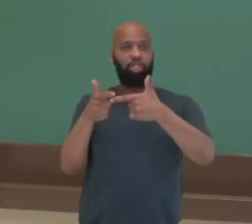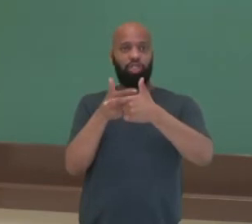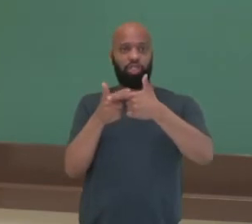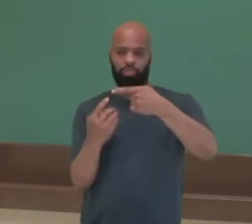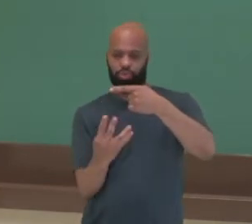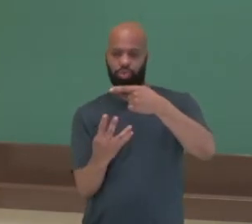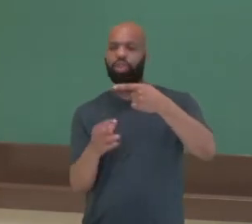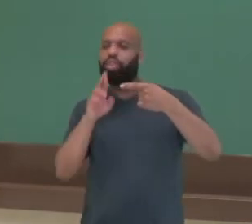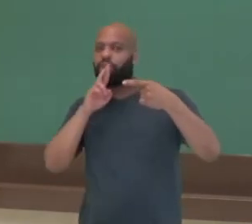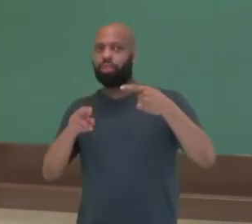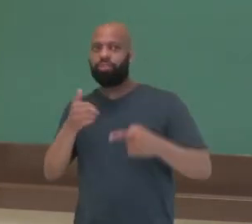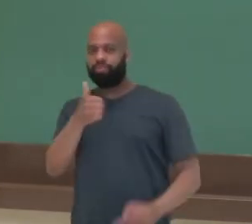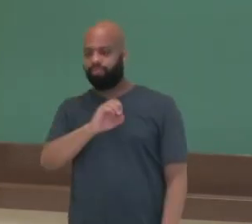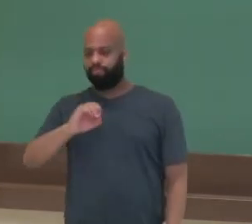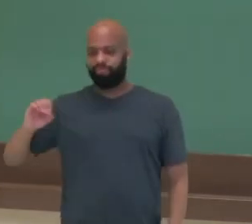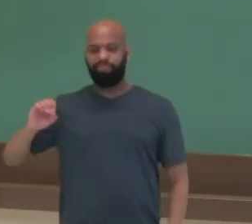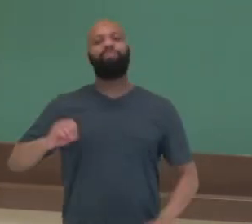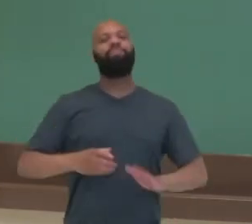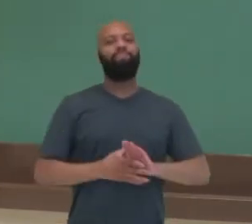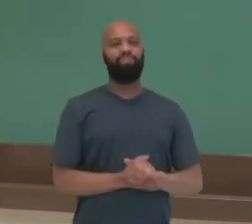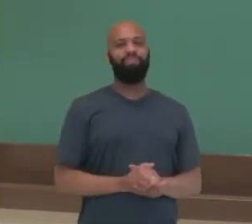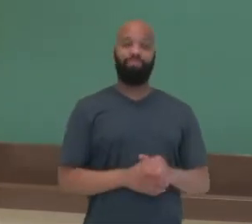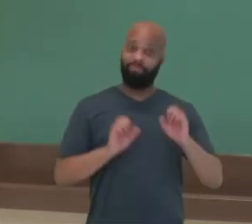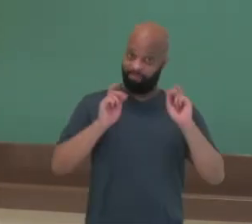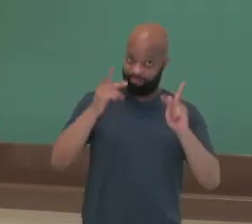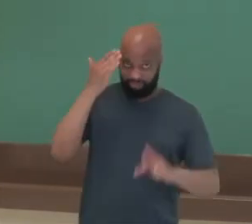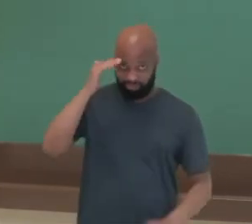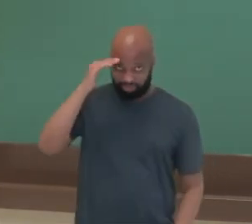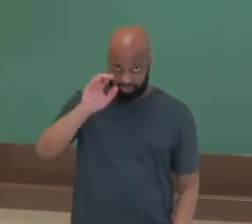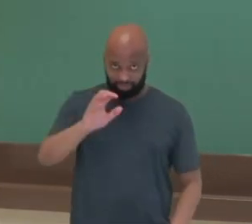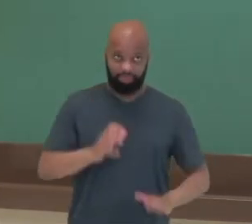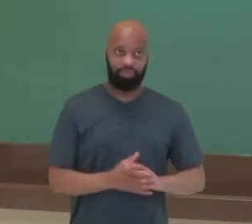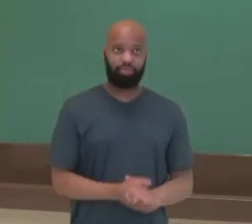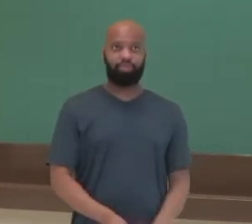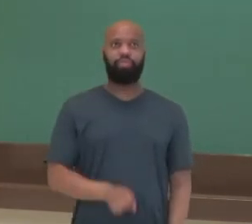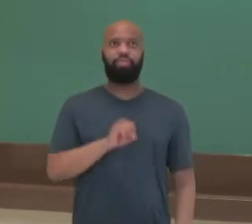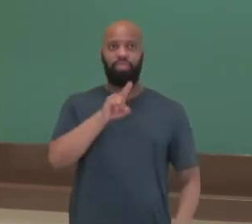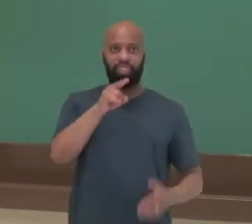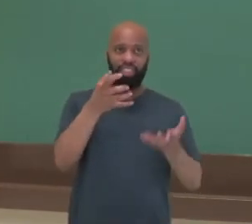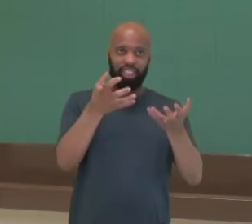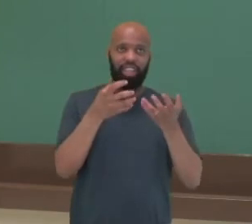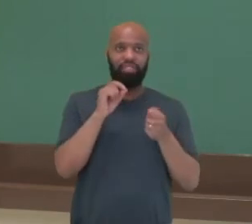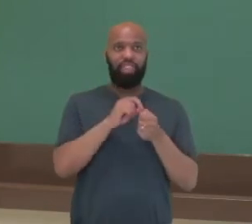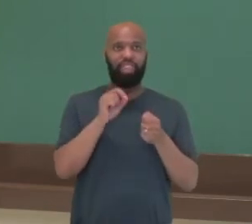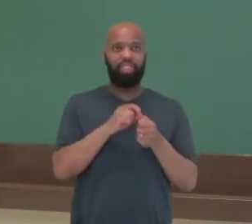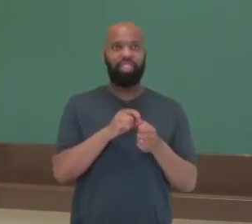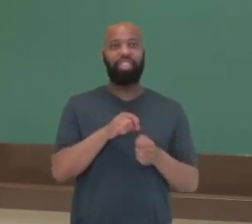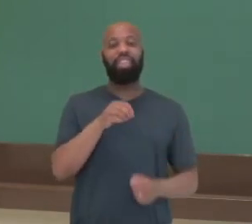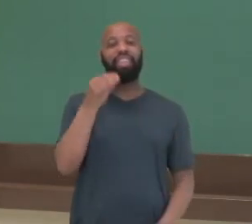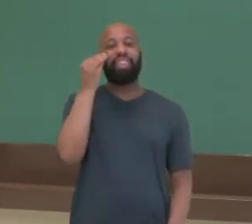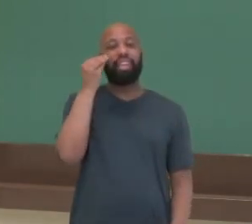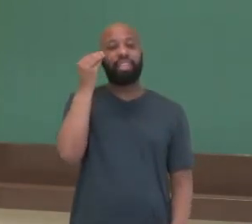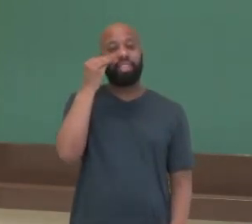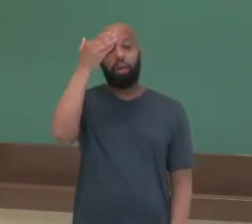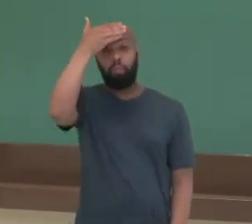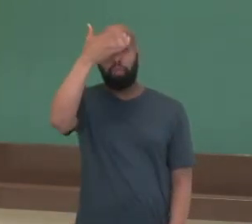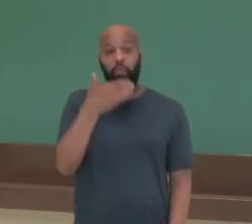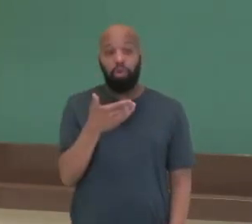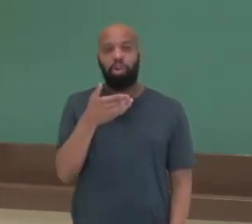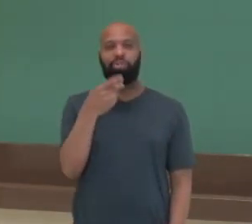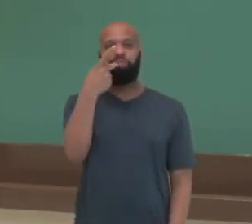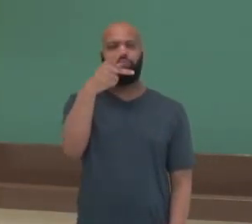dividido por 4, que é igual a 100, ok? Se você quiser fazer, então, a prova real, para saber se o